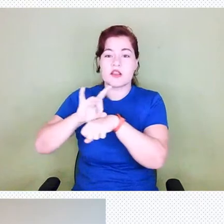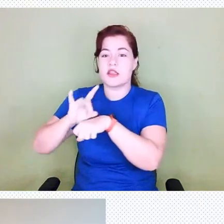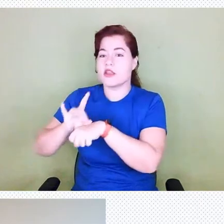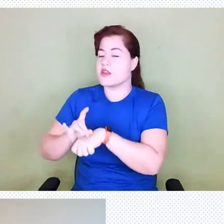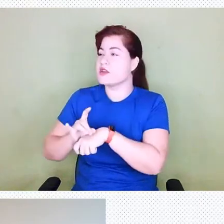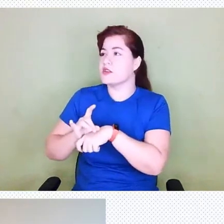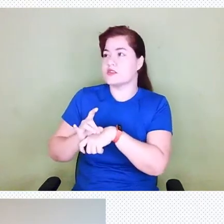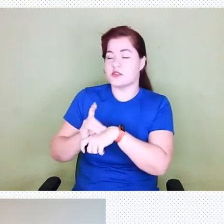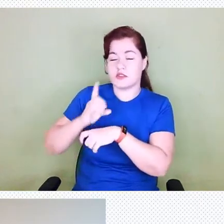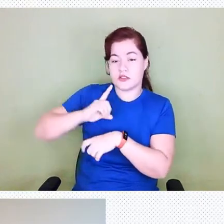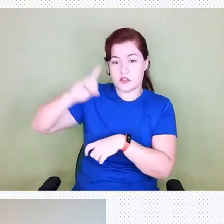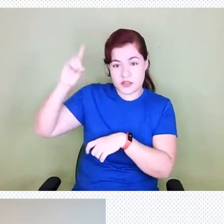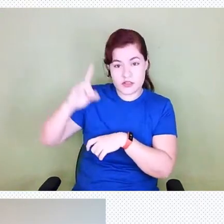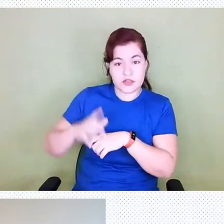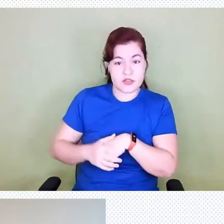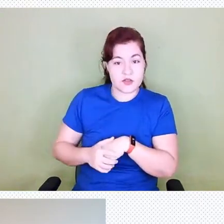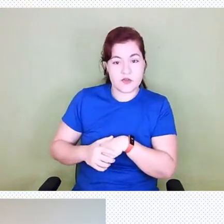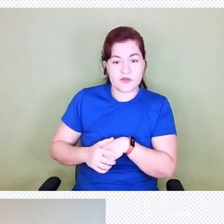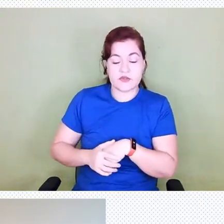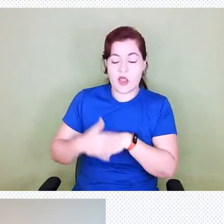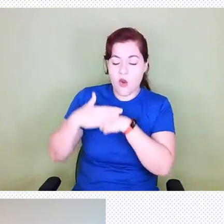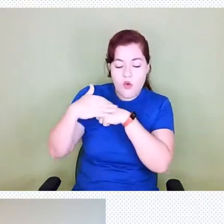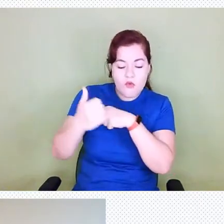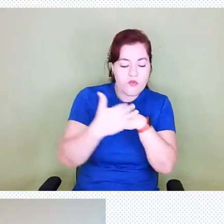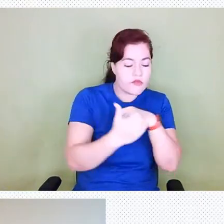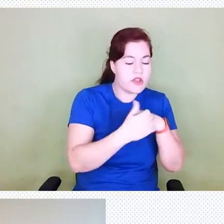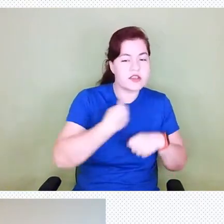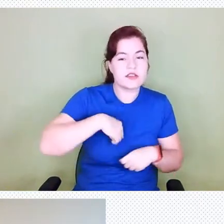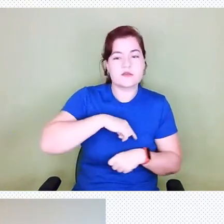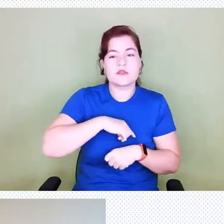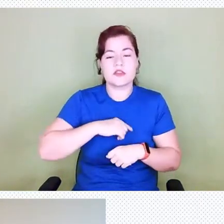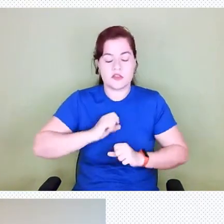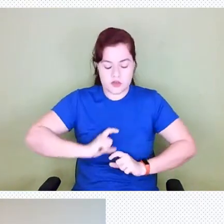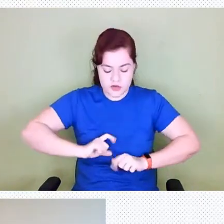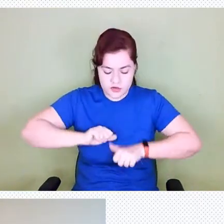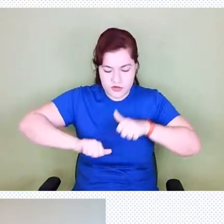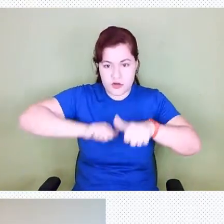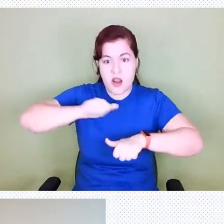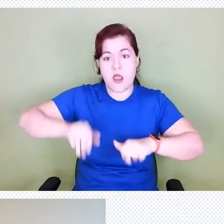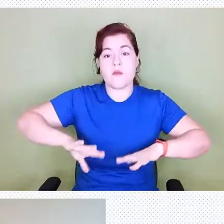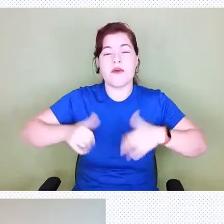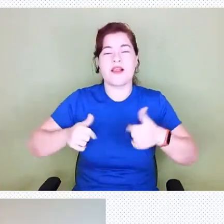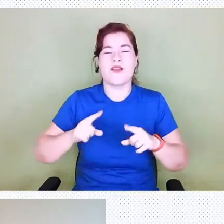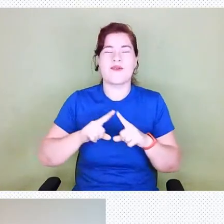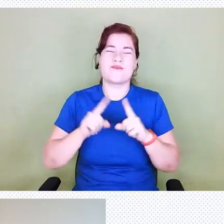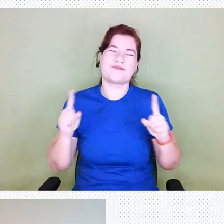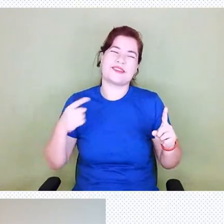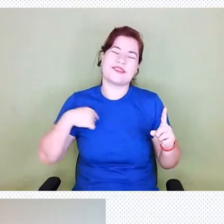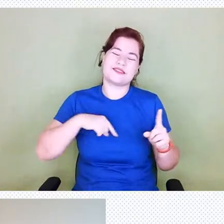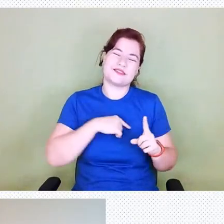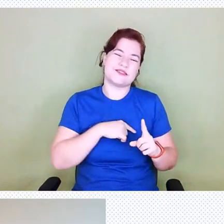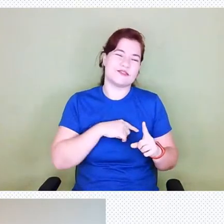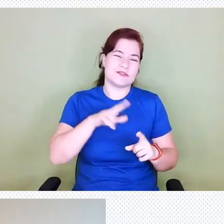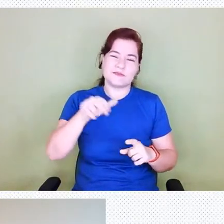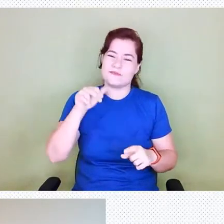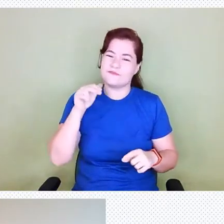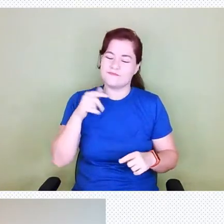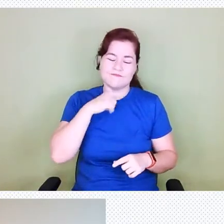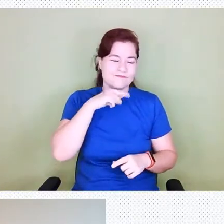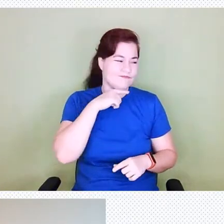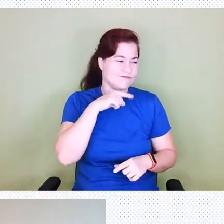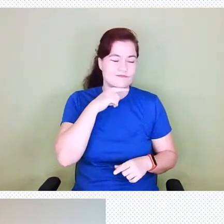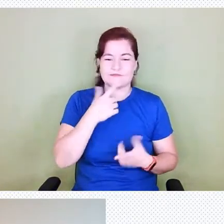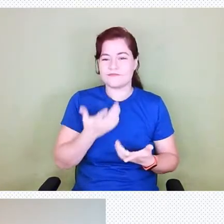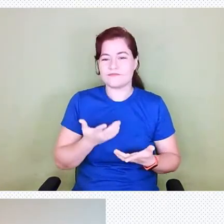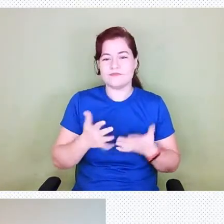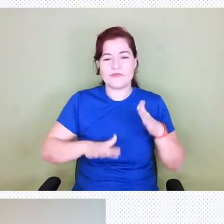nossa vida se tornar melhor. Mas, no entanto, nós ainda nem sempre nos encontramos na